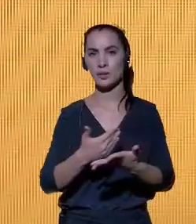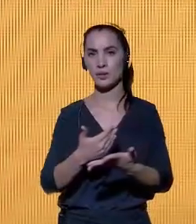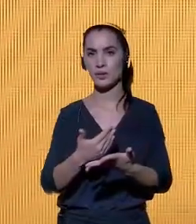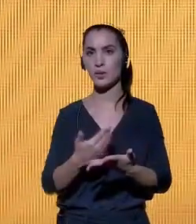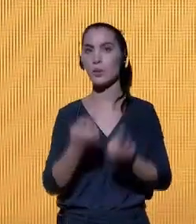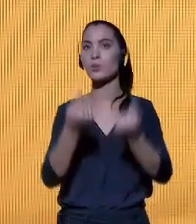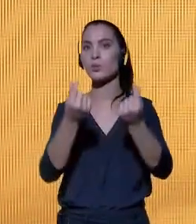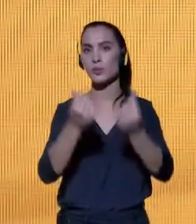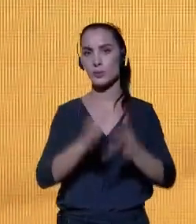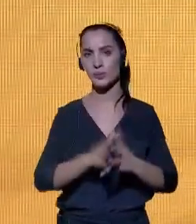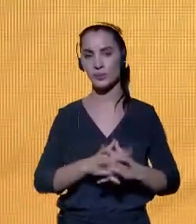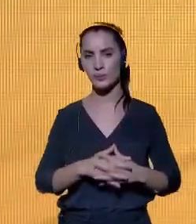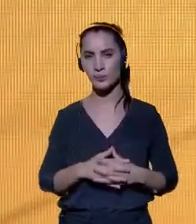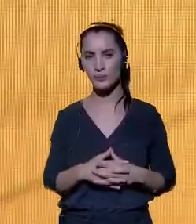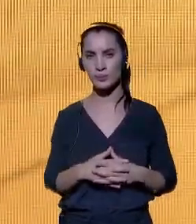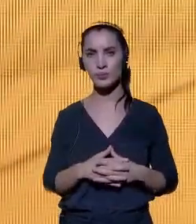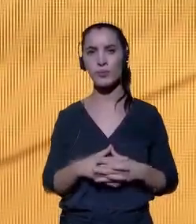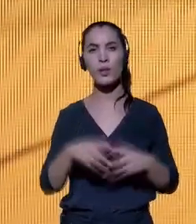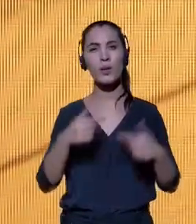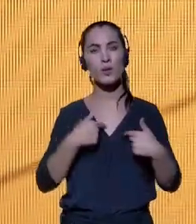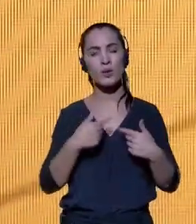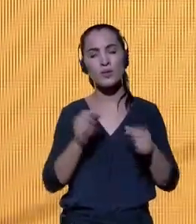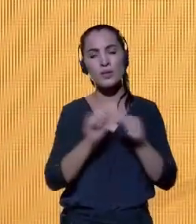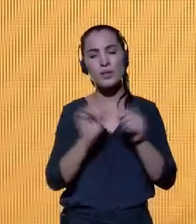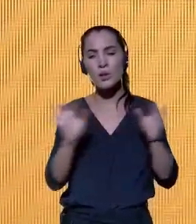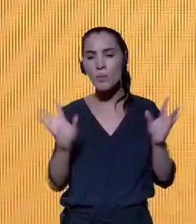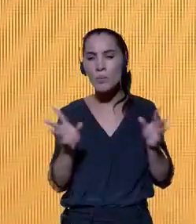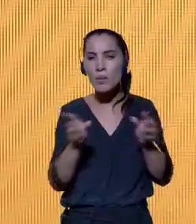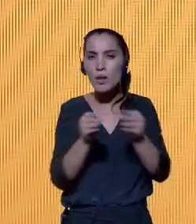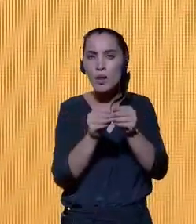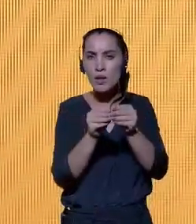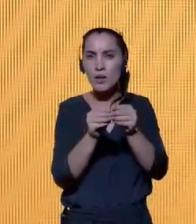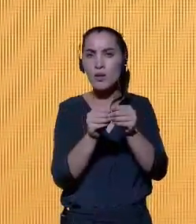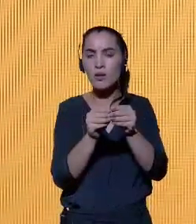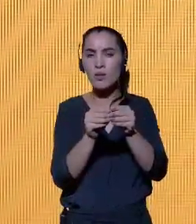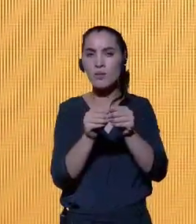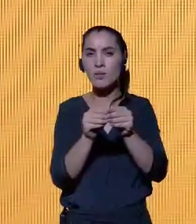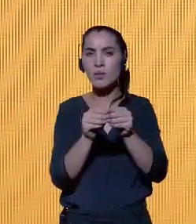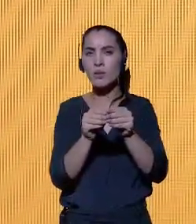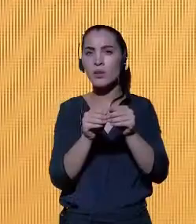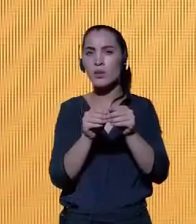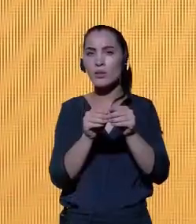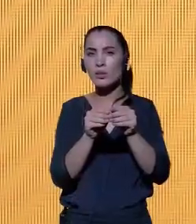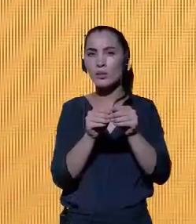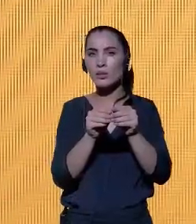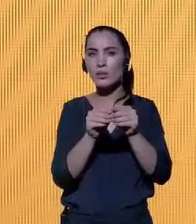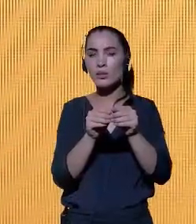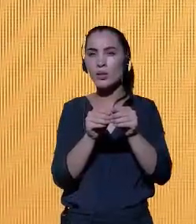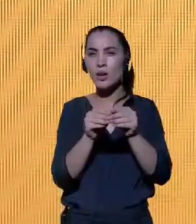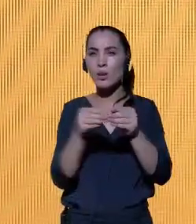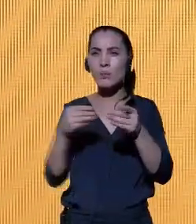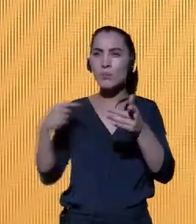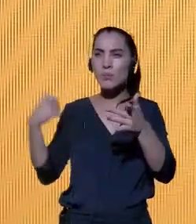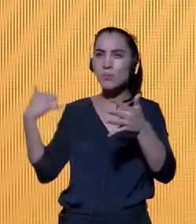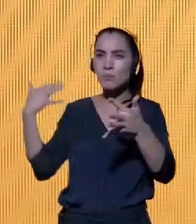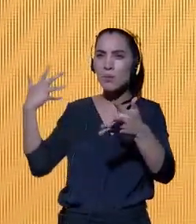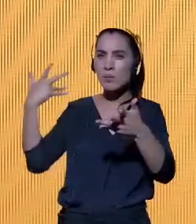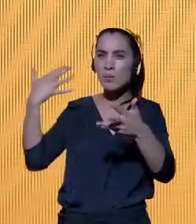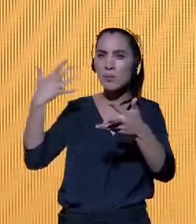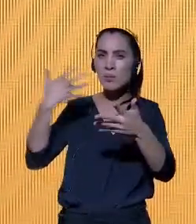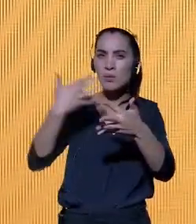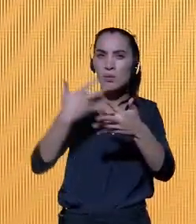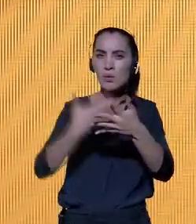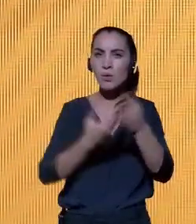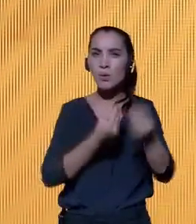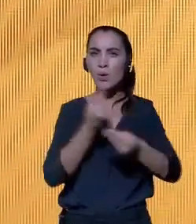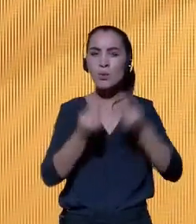queria fazer um breve overview, breve histórico do como